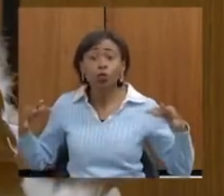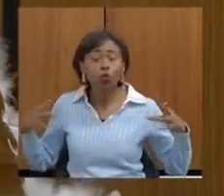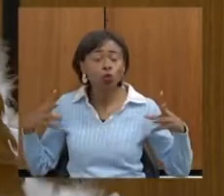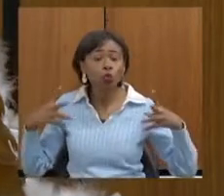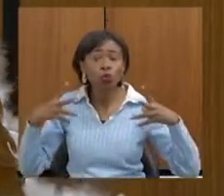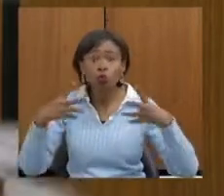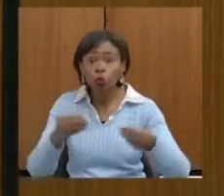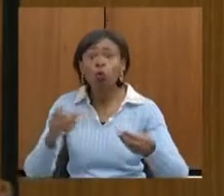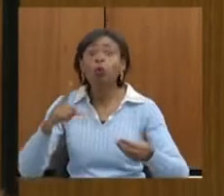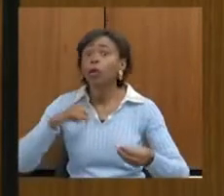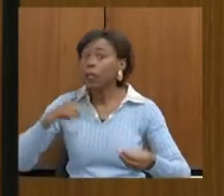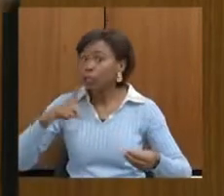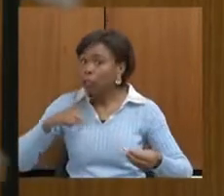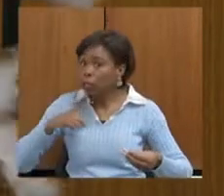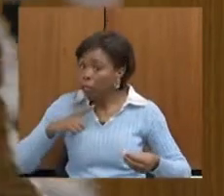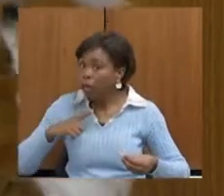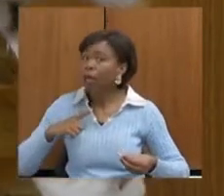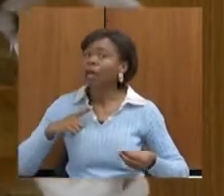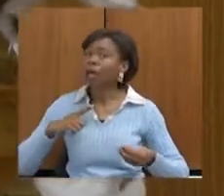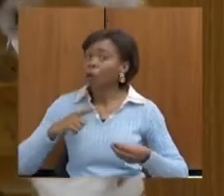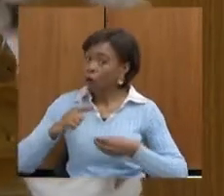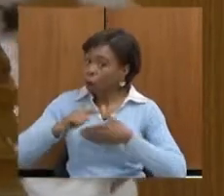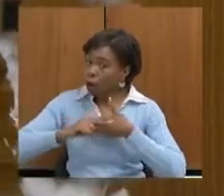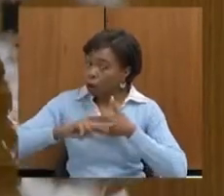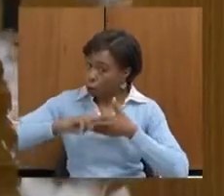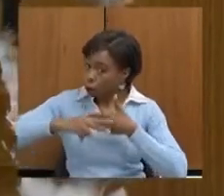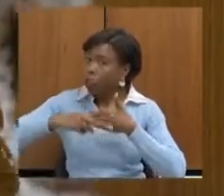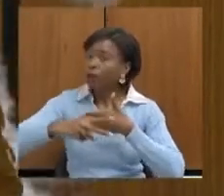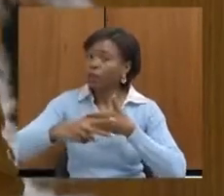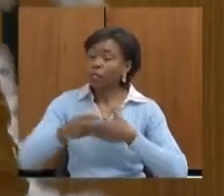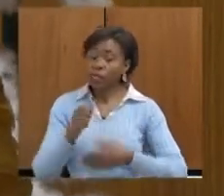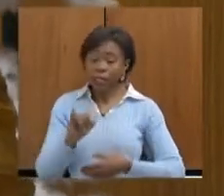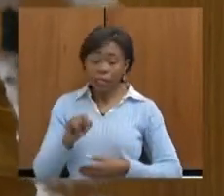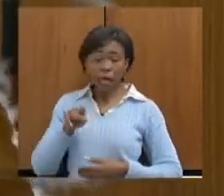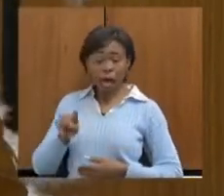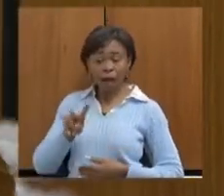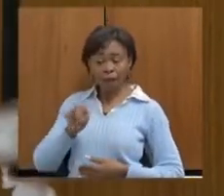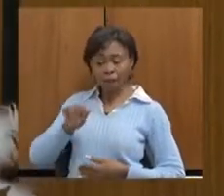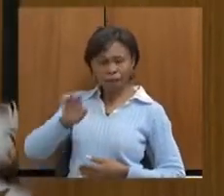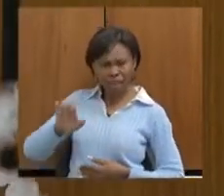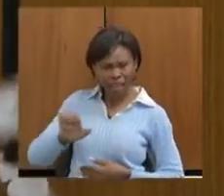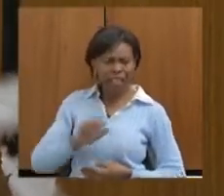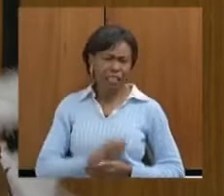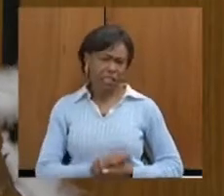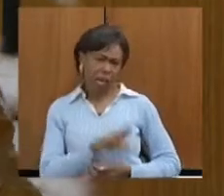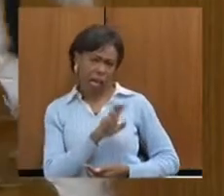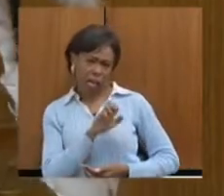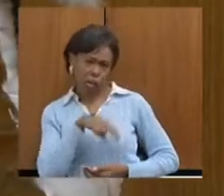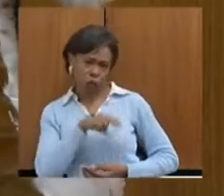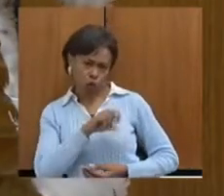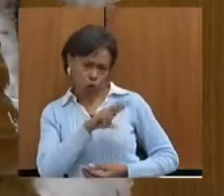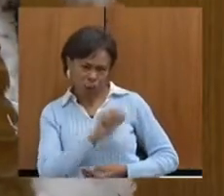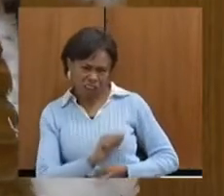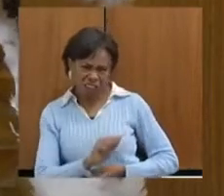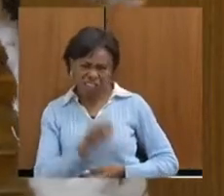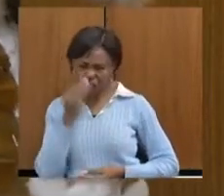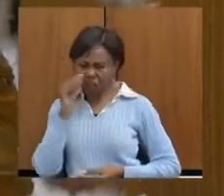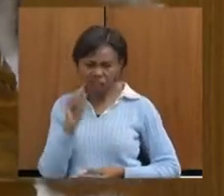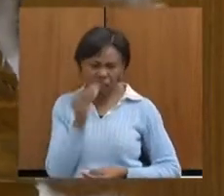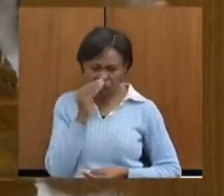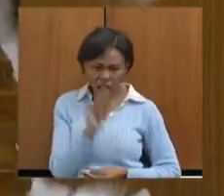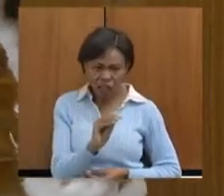preço enquanto a nobre a vaga tiver negando nós vamos lutar tem um R